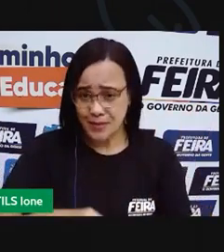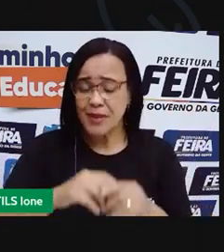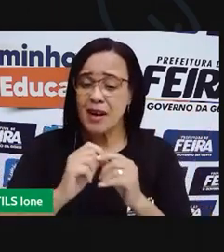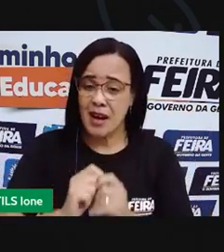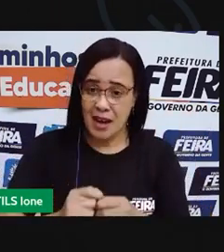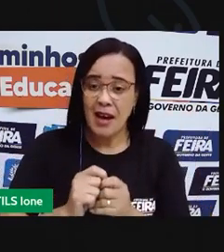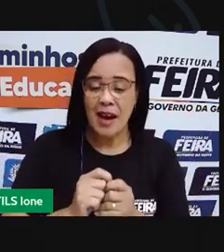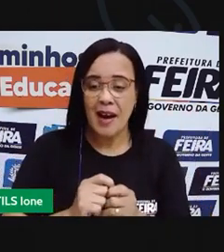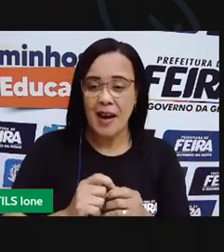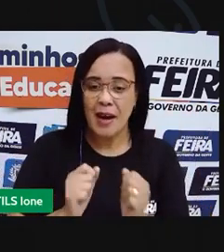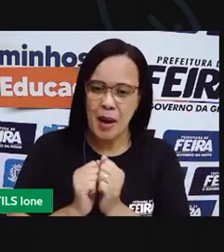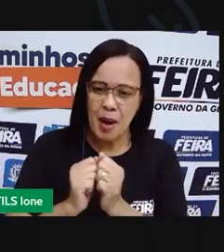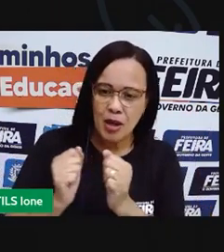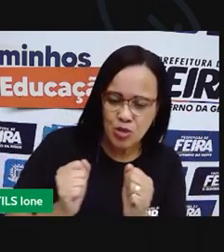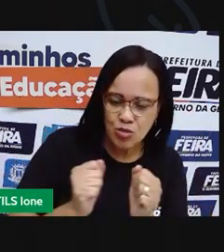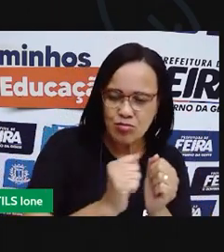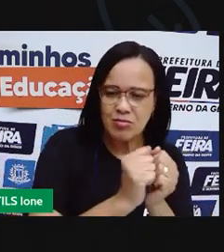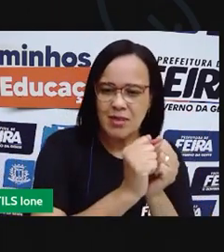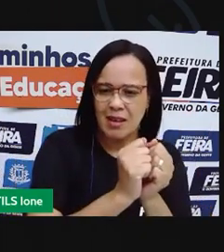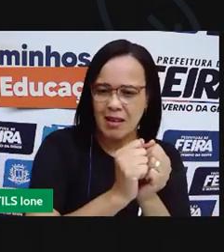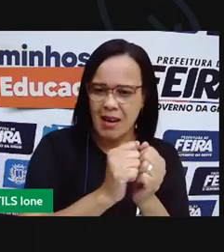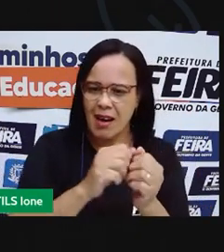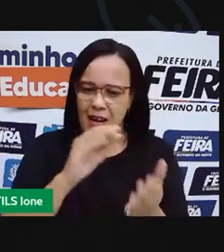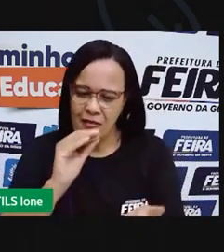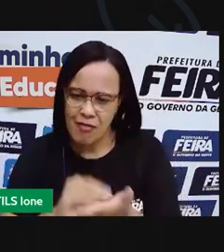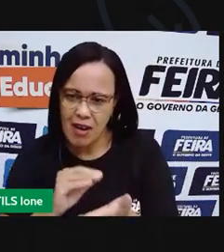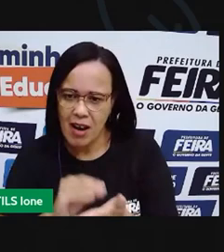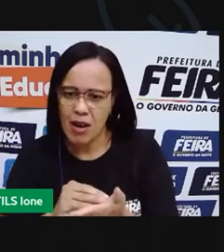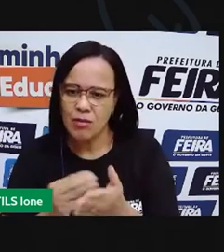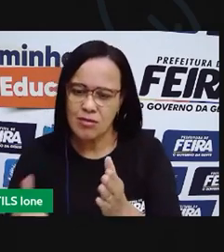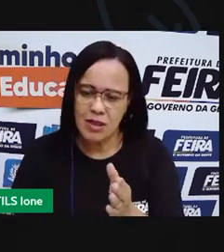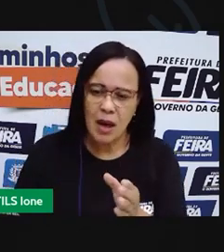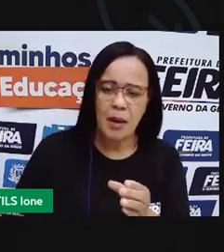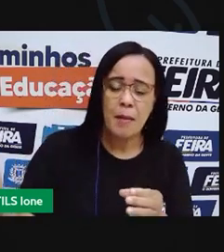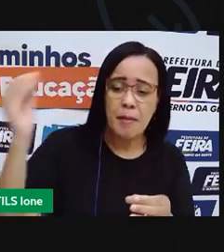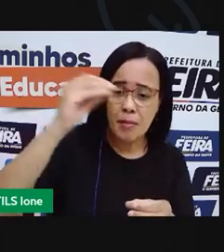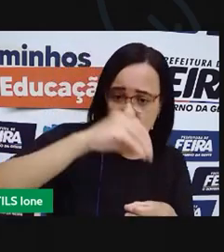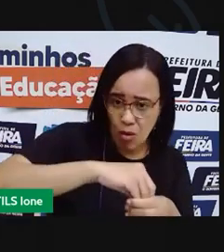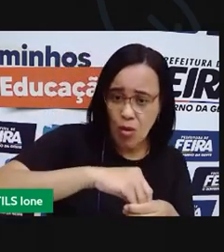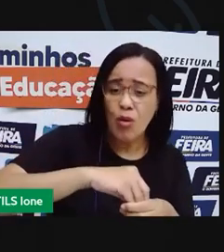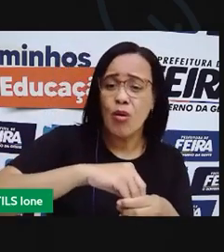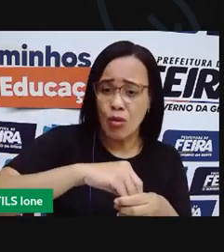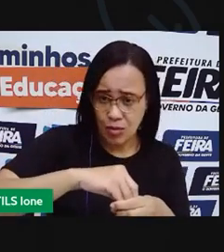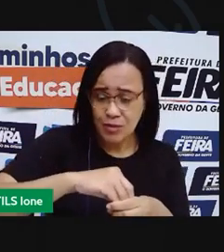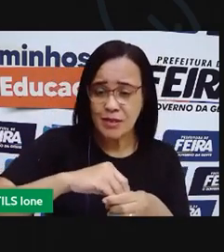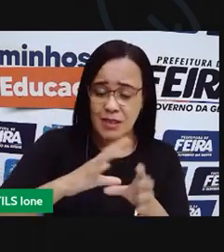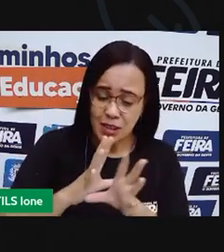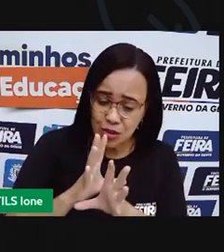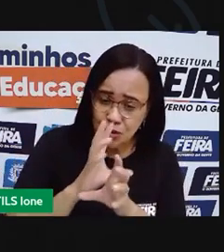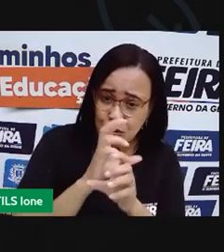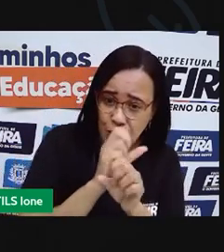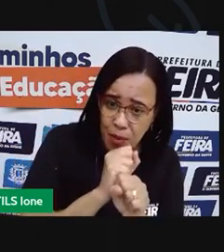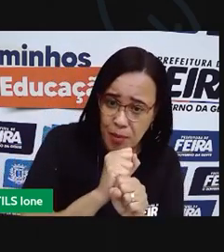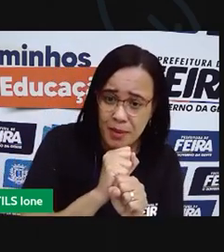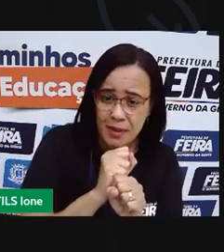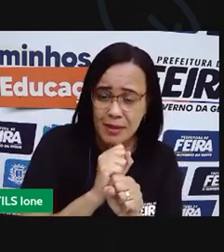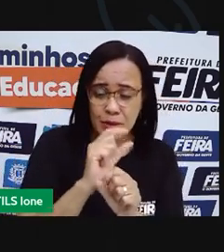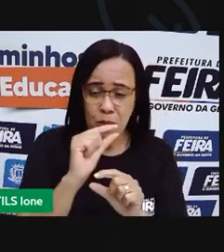juntar, acrescentar objetos e ver que assim você vai realizando pequenas somas.